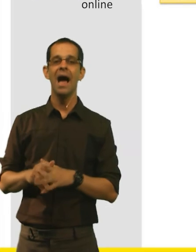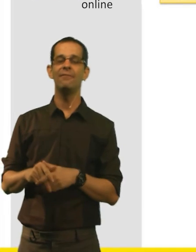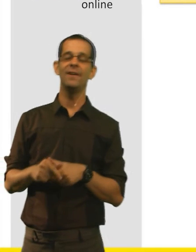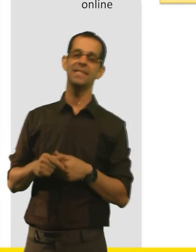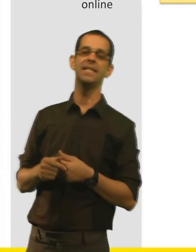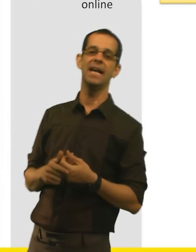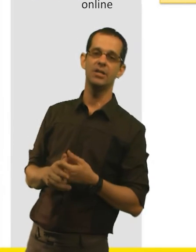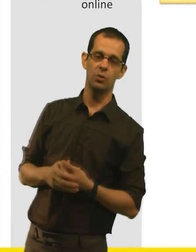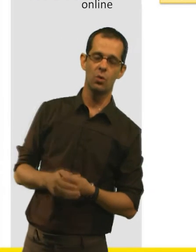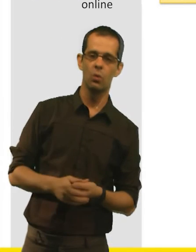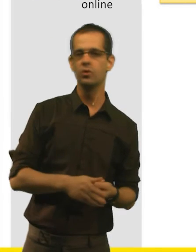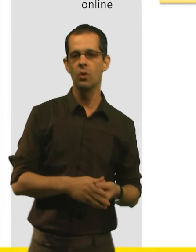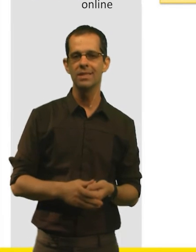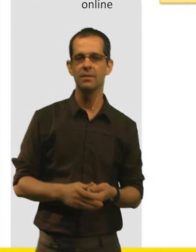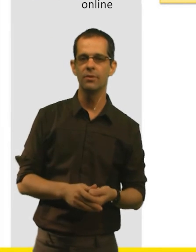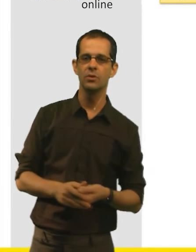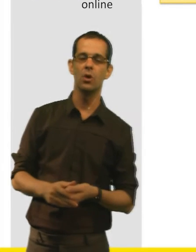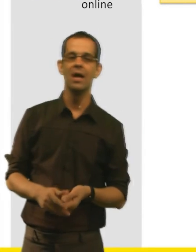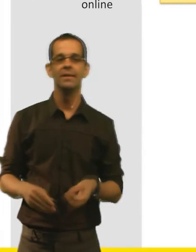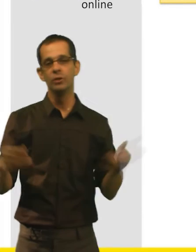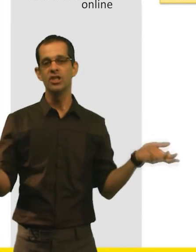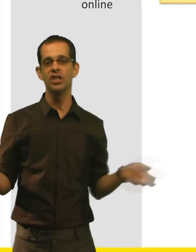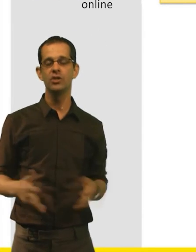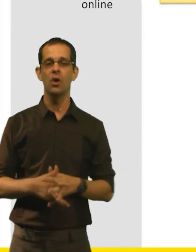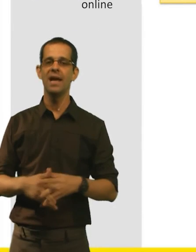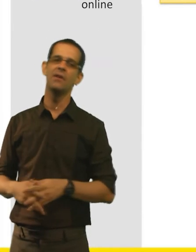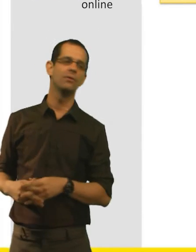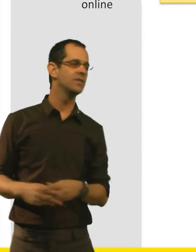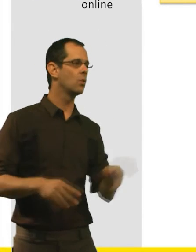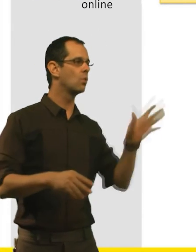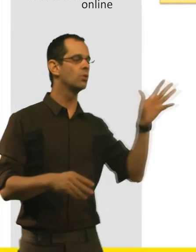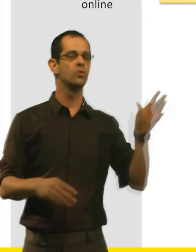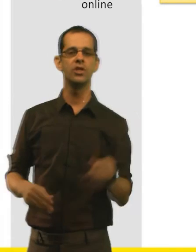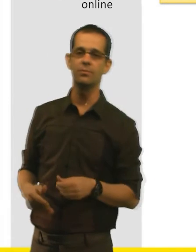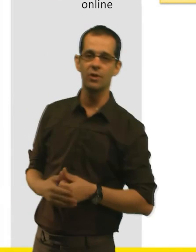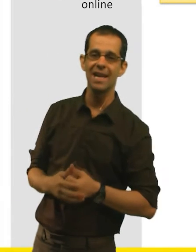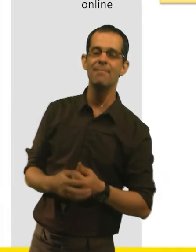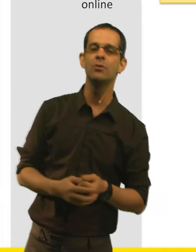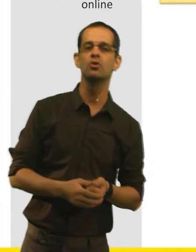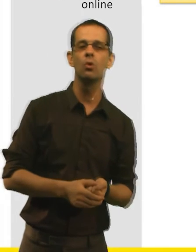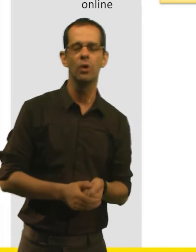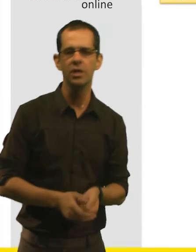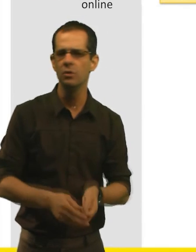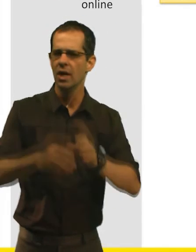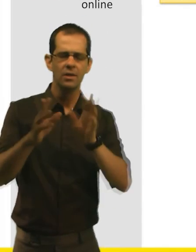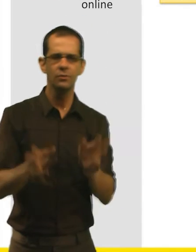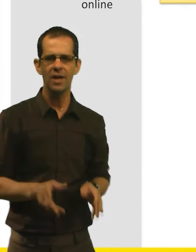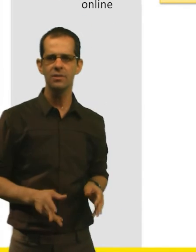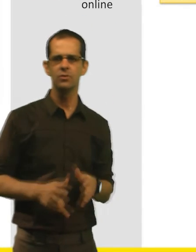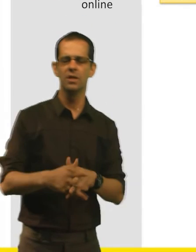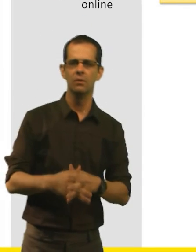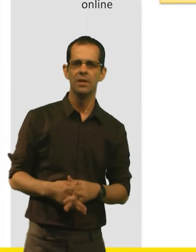consideração a facilidade do concurso. Como assim, professor? Muita gente escolhe, eu vou fazer o concurso X porque ele é menos concorrido.